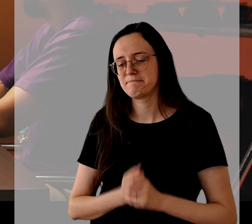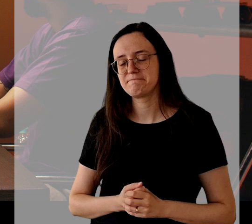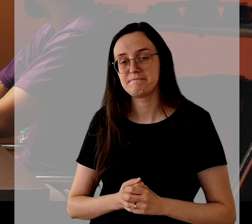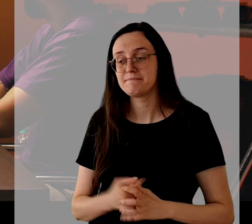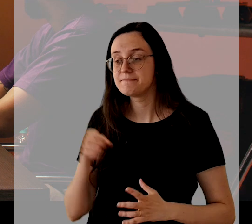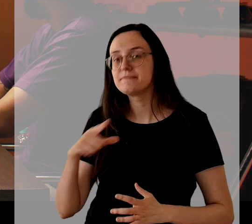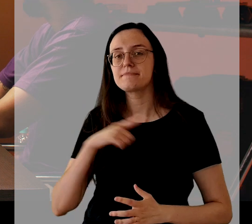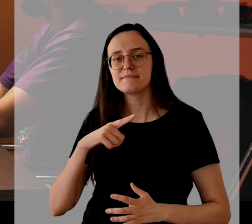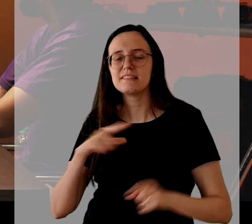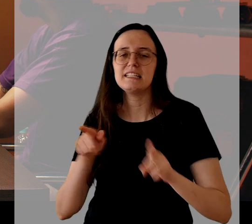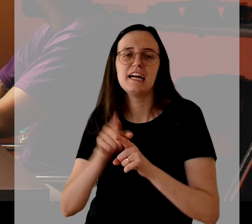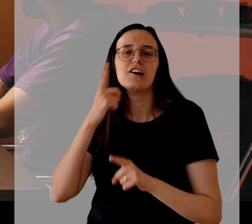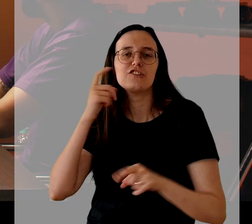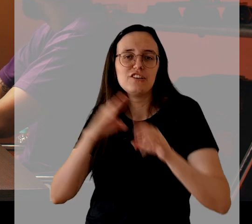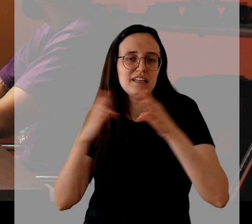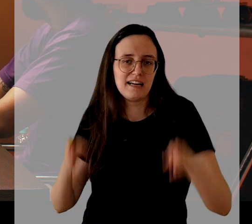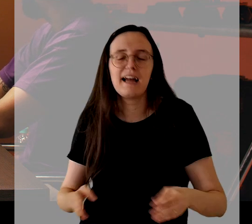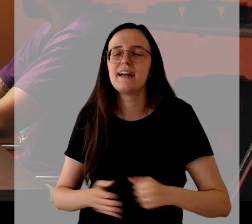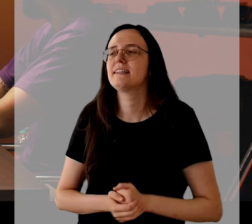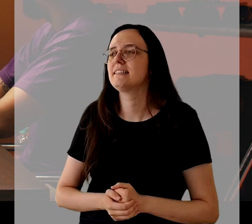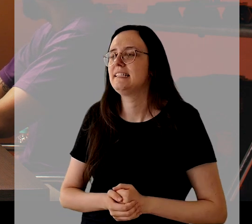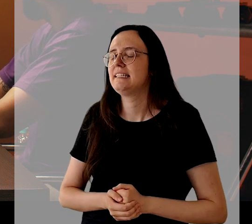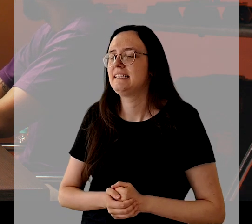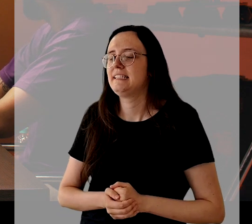Mas, bem, ali estamos trabalhando com carrinho de som,